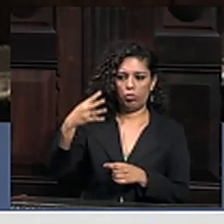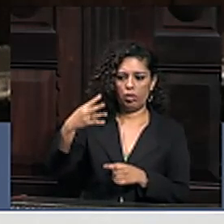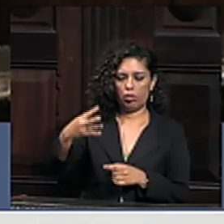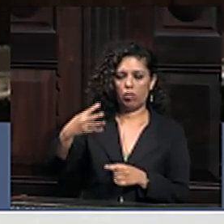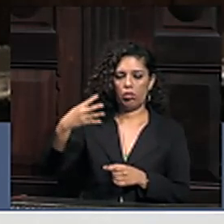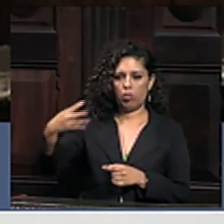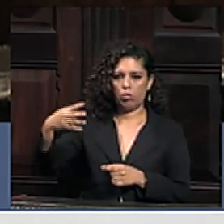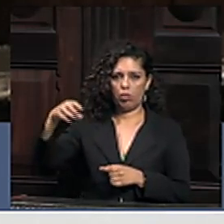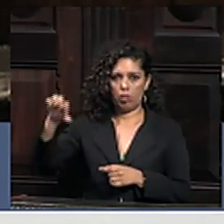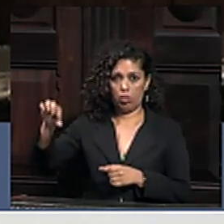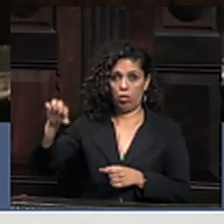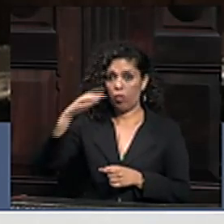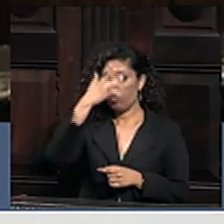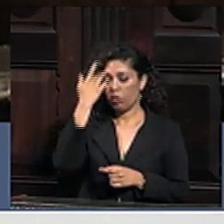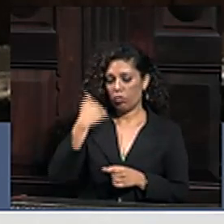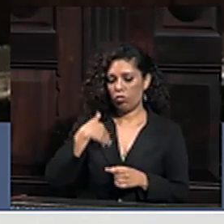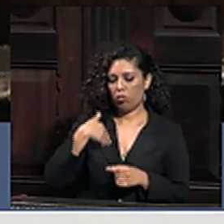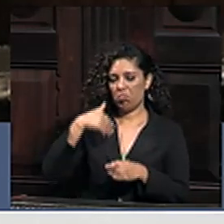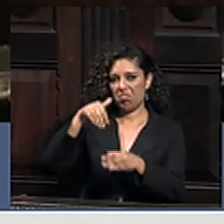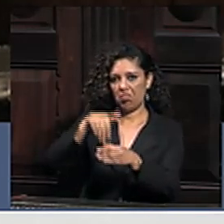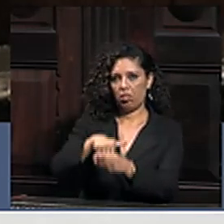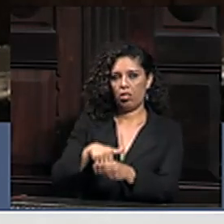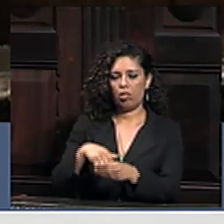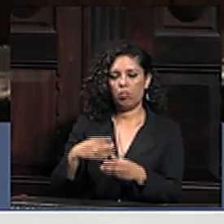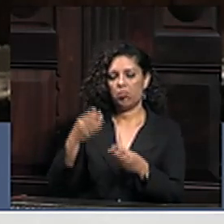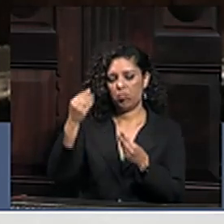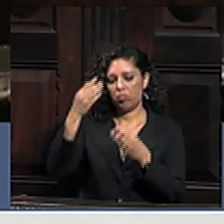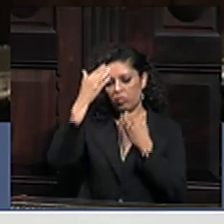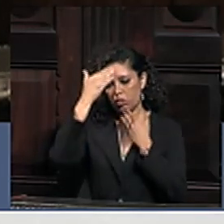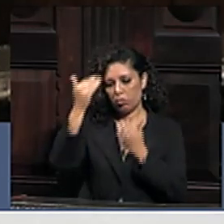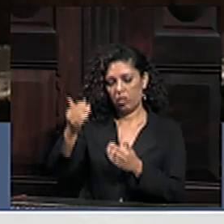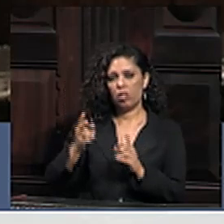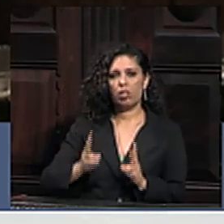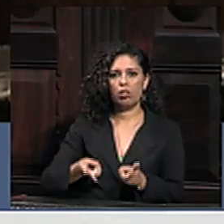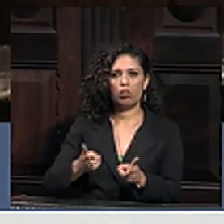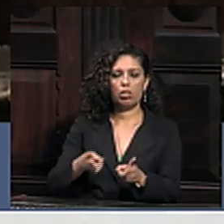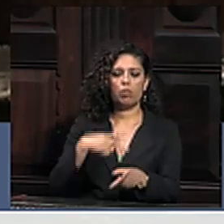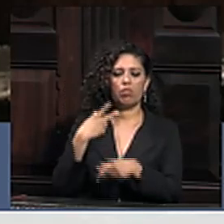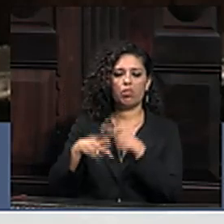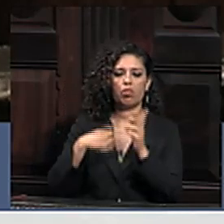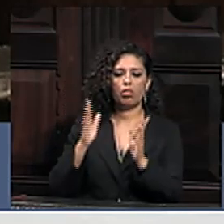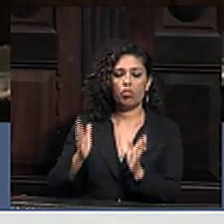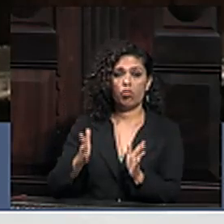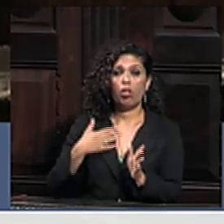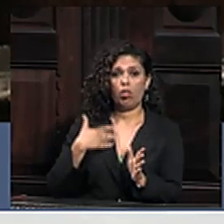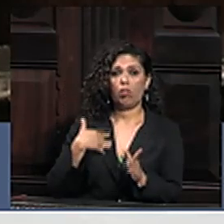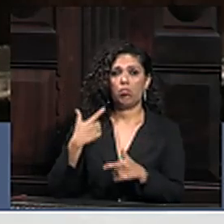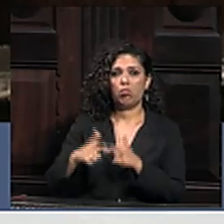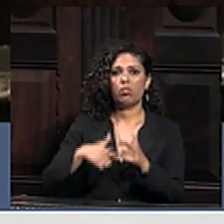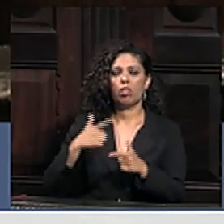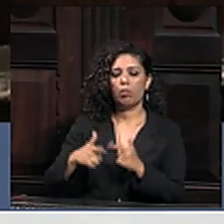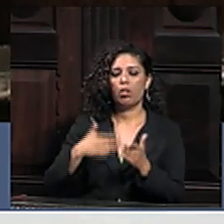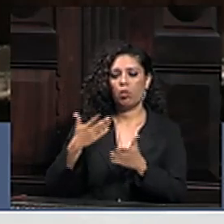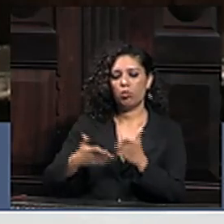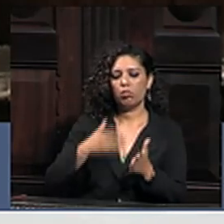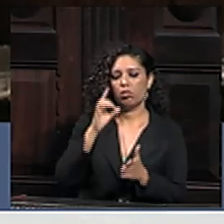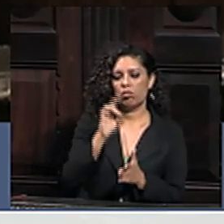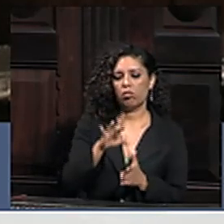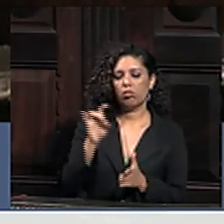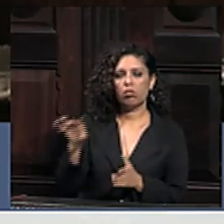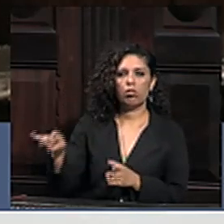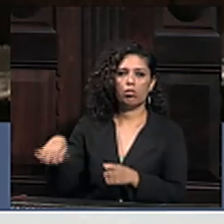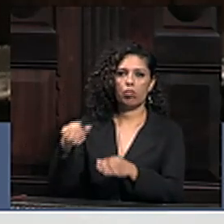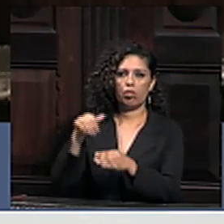38.449 eleitores, muito obrigado. E como sempre fiz, honrarei cada voto dado